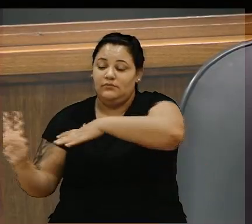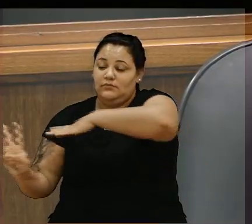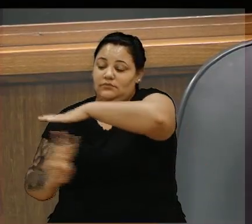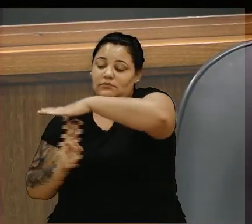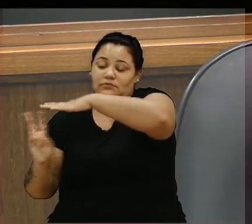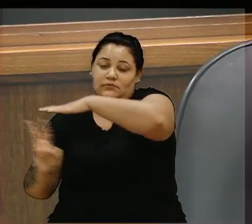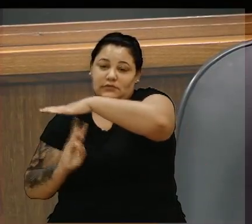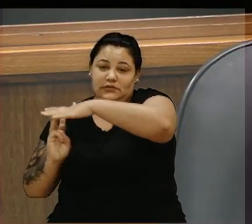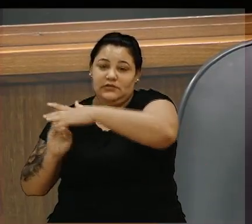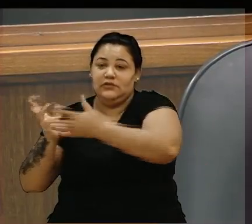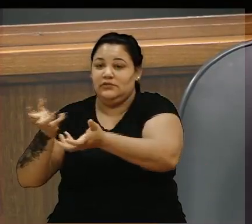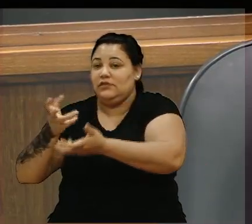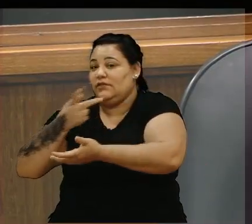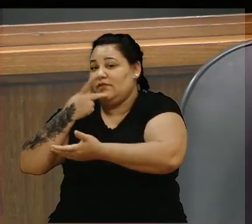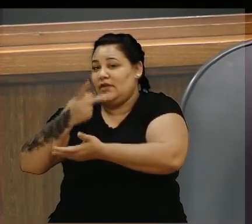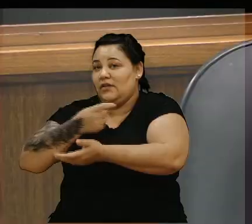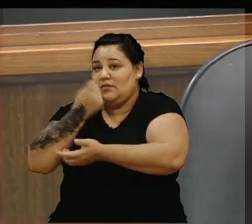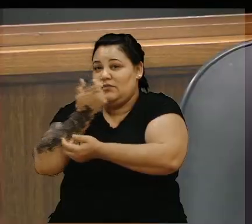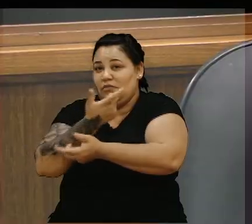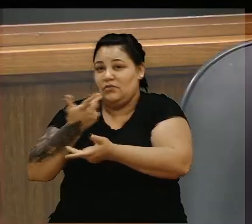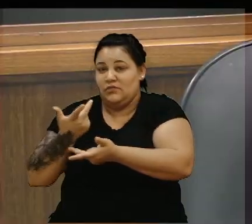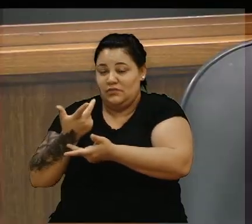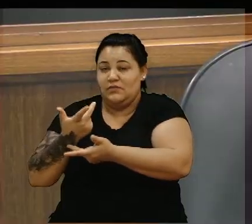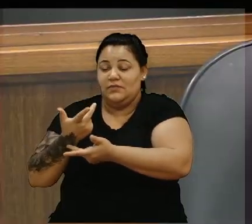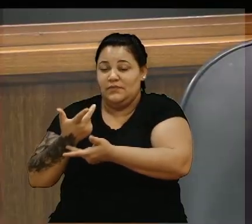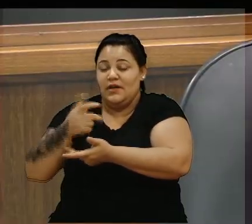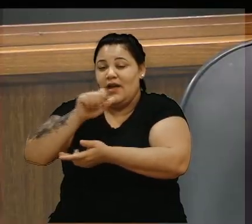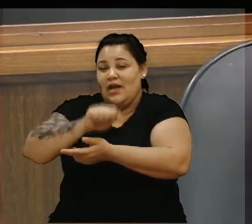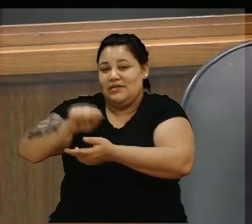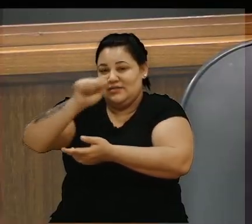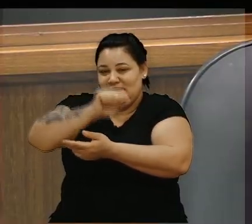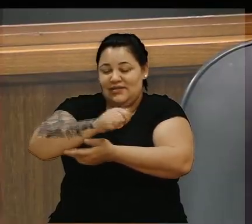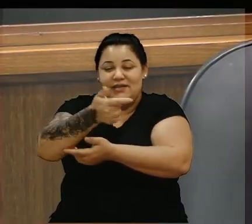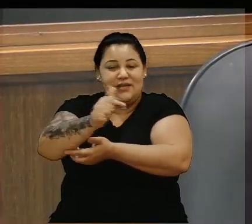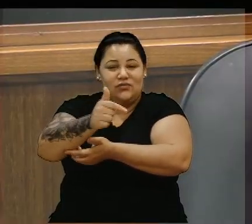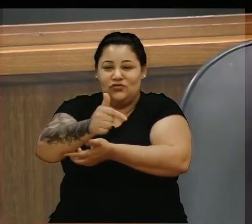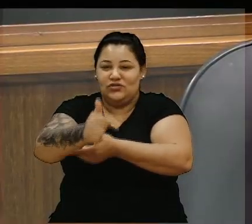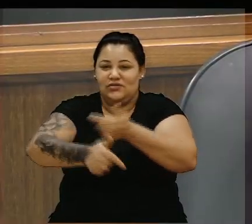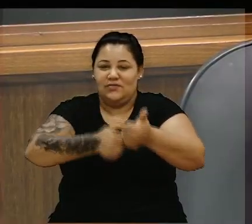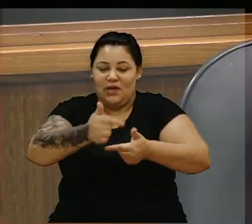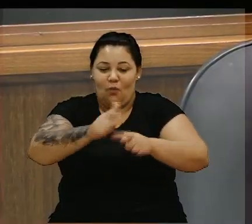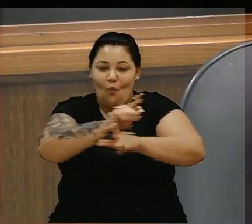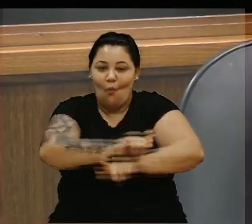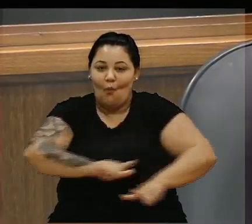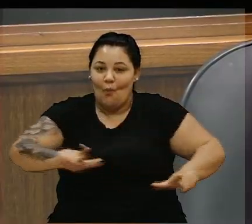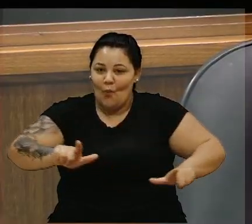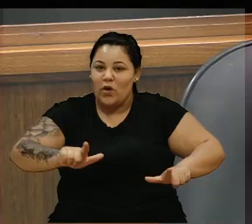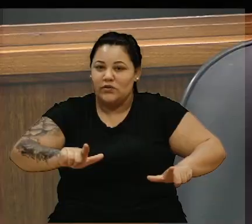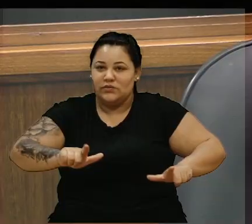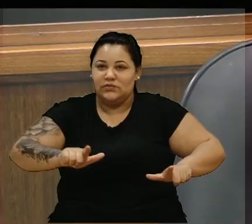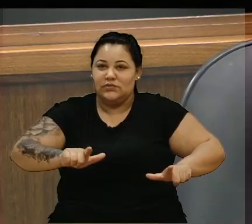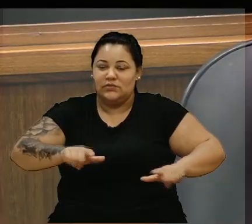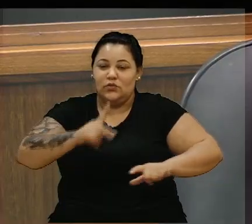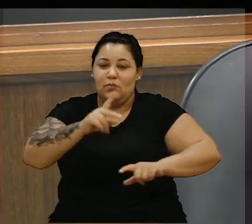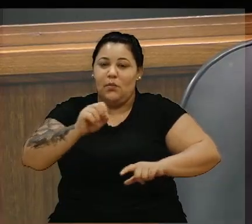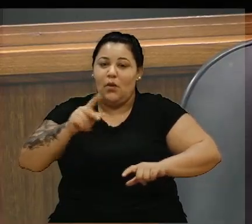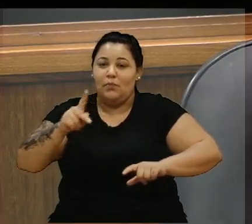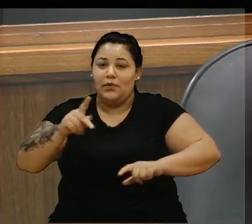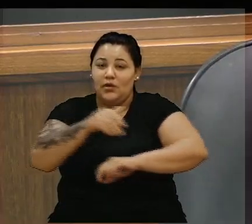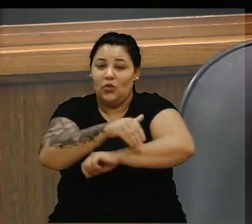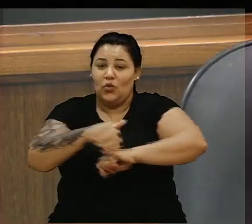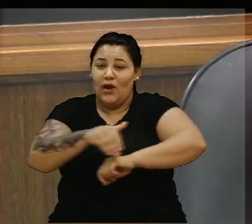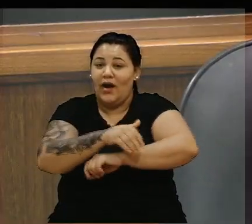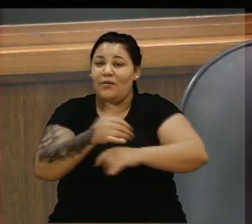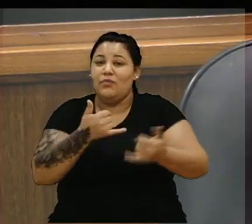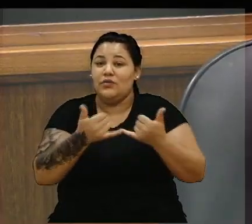trazer um fato da assistência. A assistência estava sem serviço de higienização no Pop Rua, por exemplo, que é